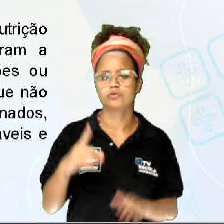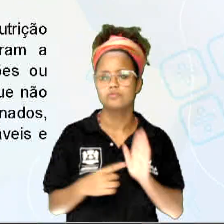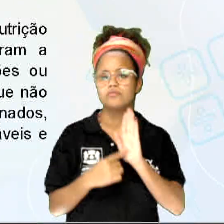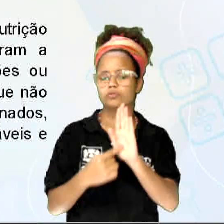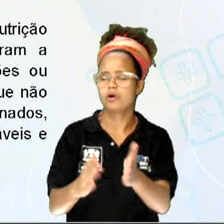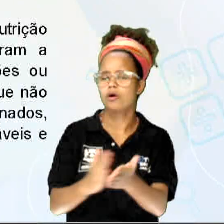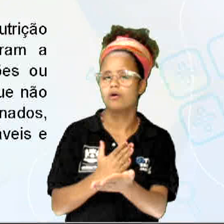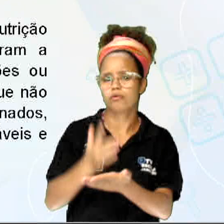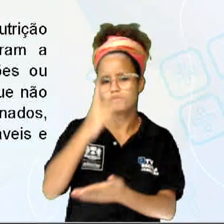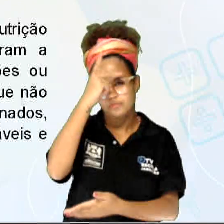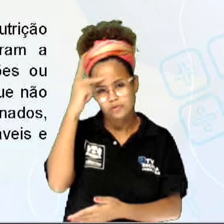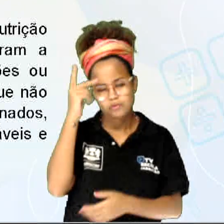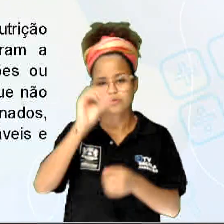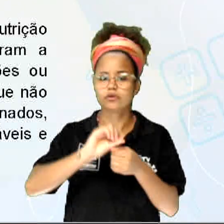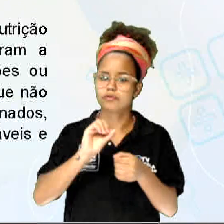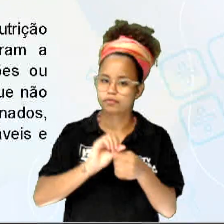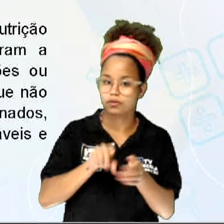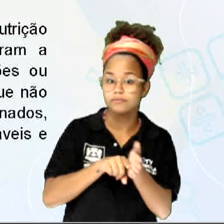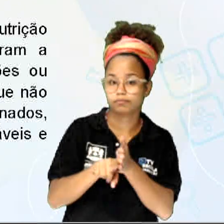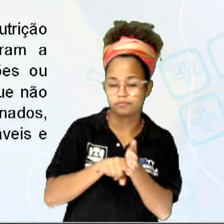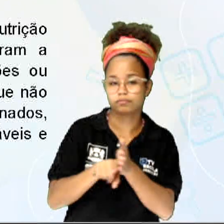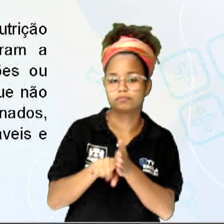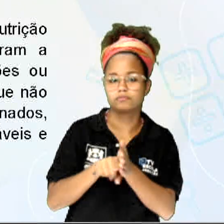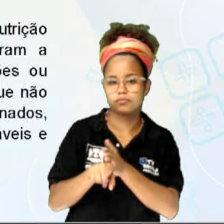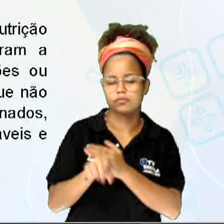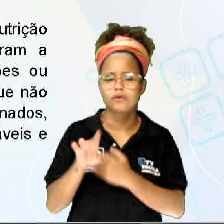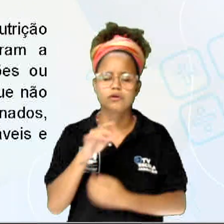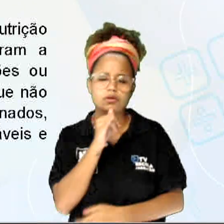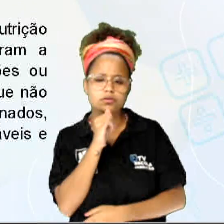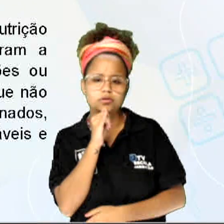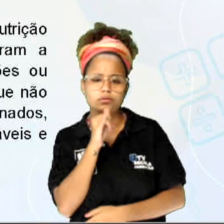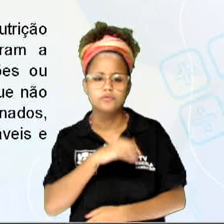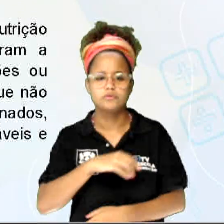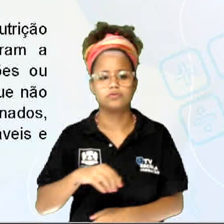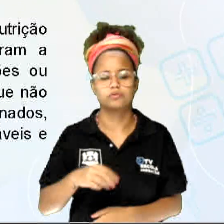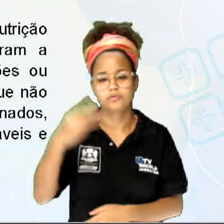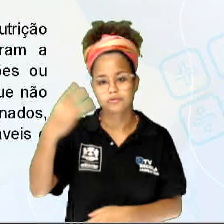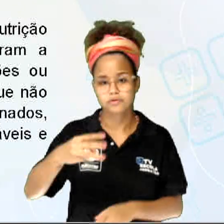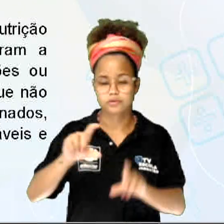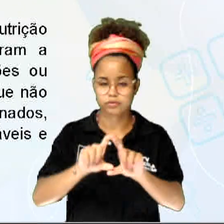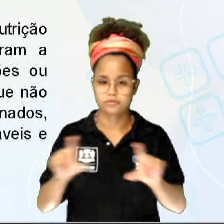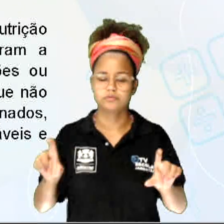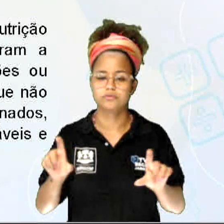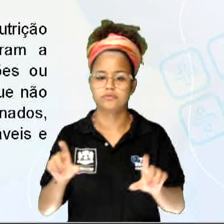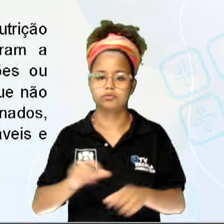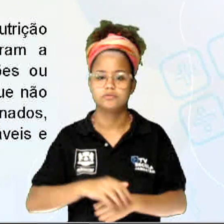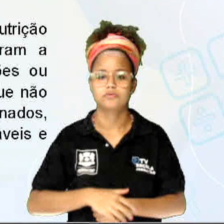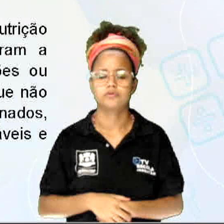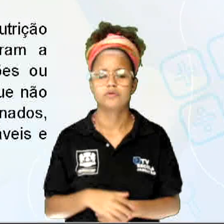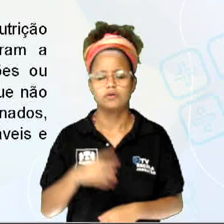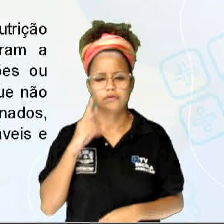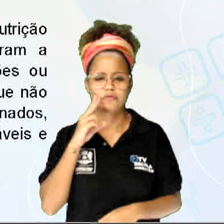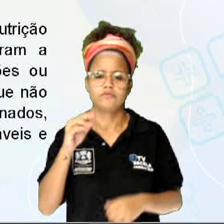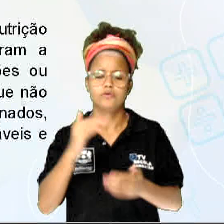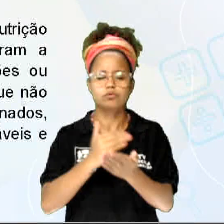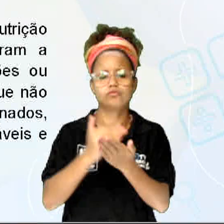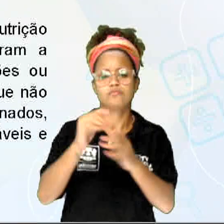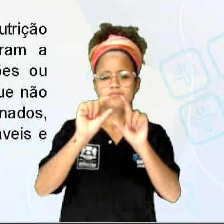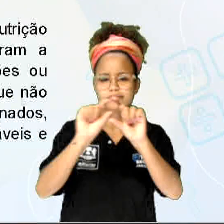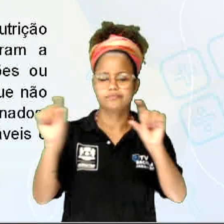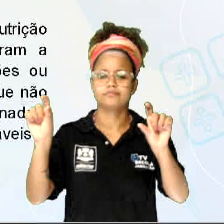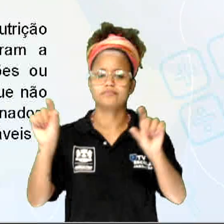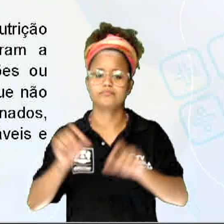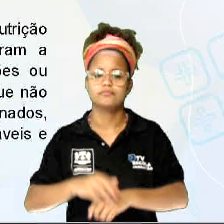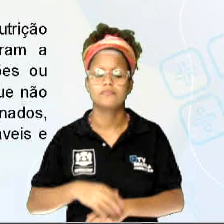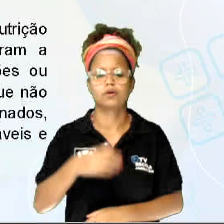algumas pessoas que fizeram a pesquisa. Só por exemplo aí, nesse terceiro parágrafo, vocês veem no comecinho dele, cerca